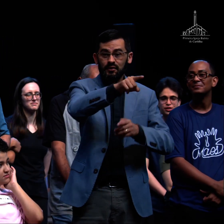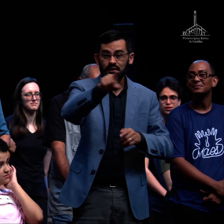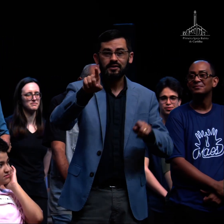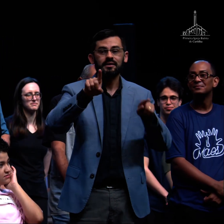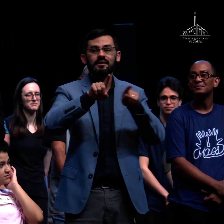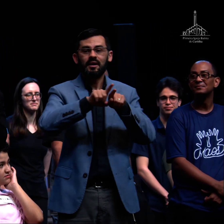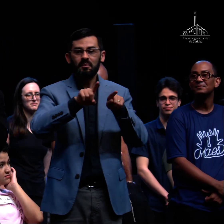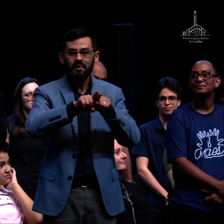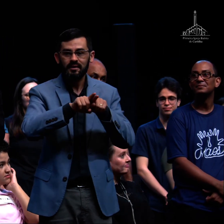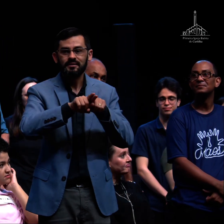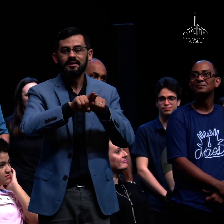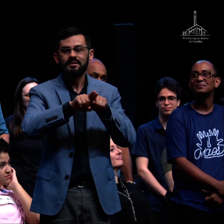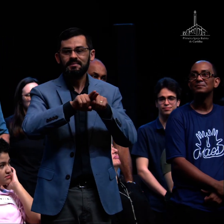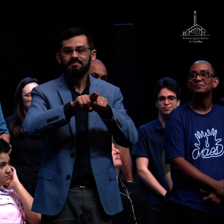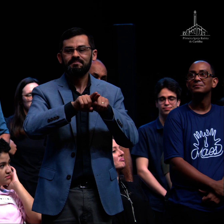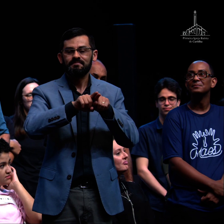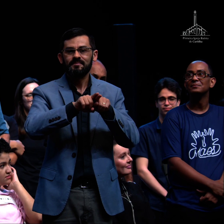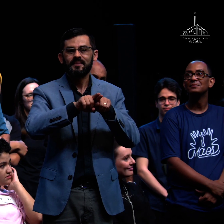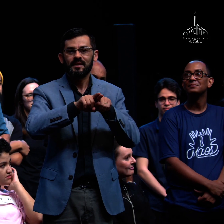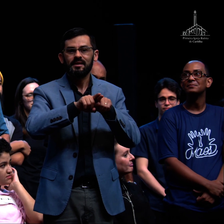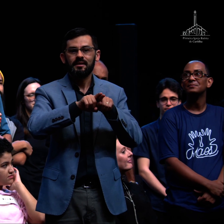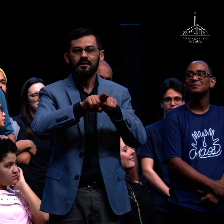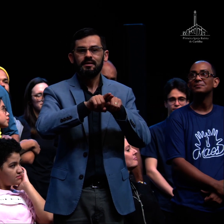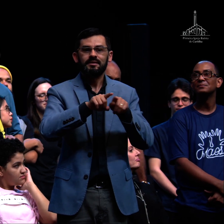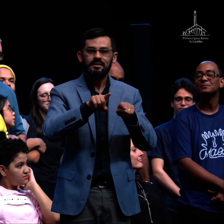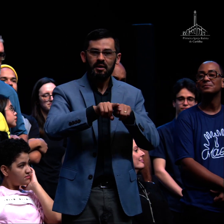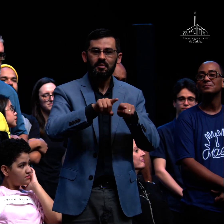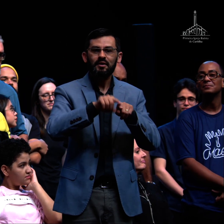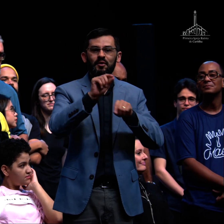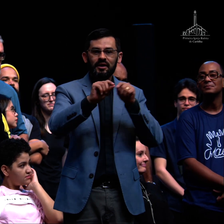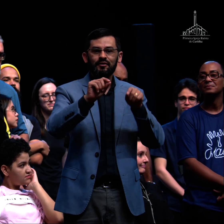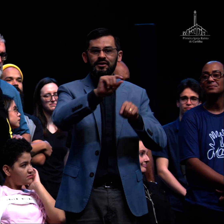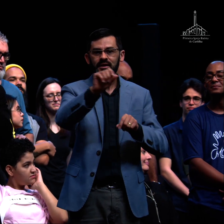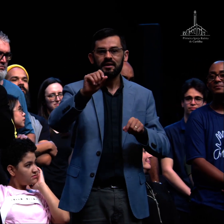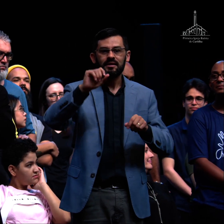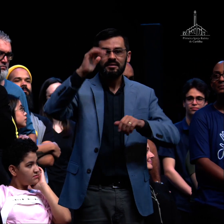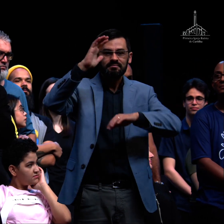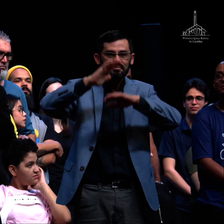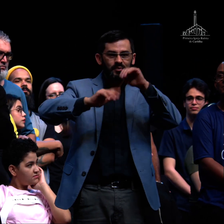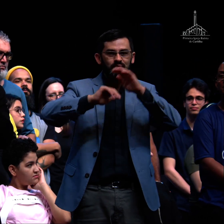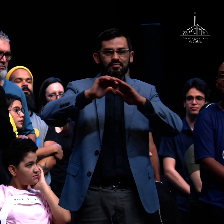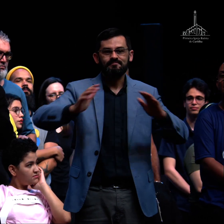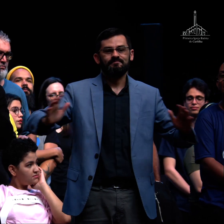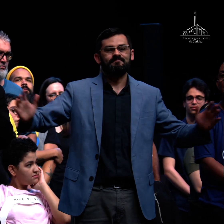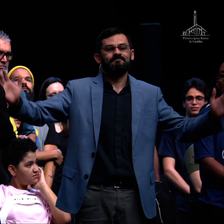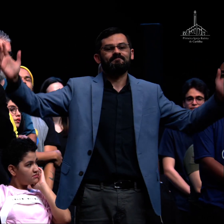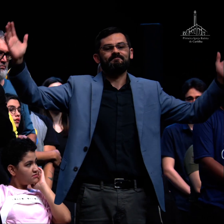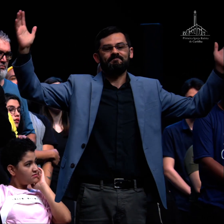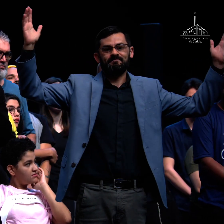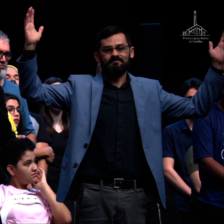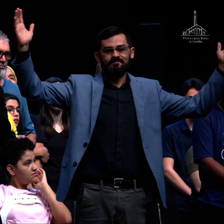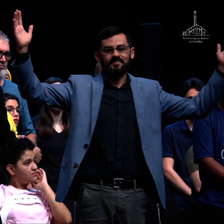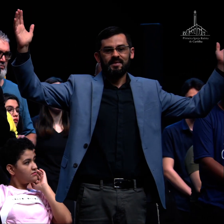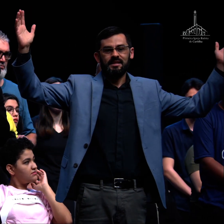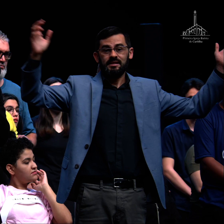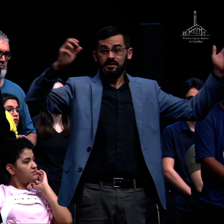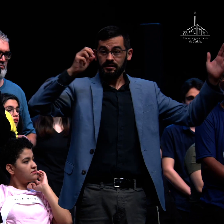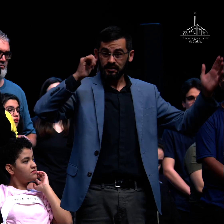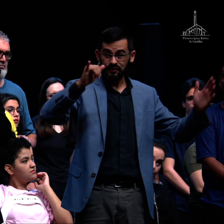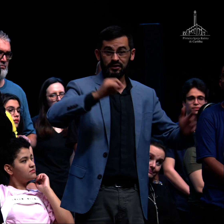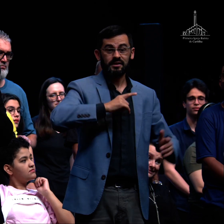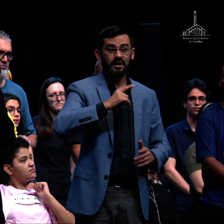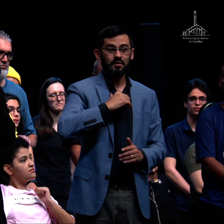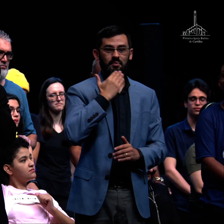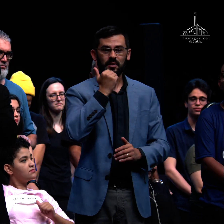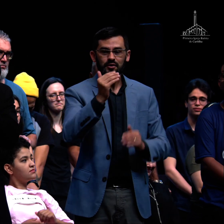também reaja a isso. E ao reagir a isso, você vai estender as suas mãos para o alto. Mas se você tem um